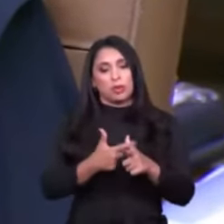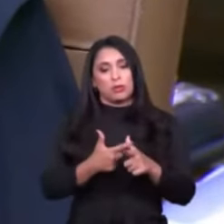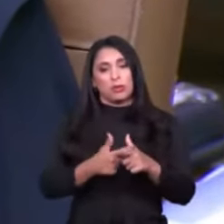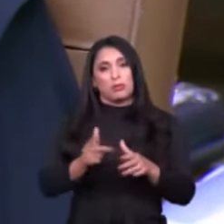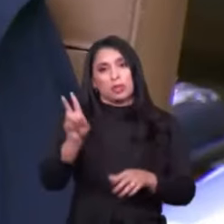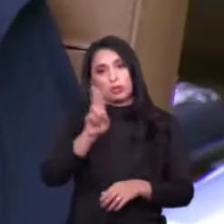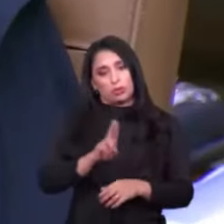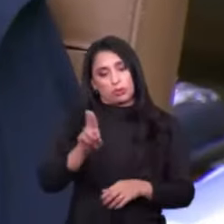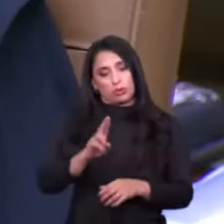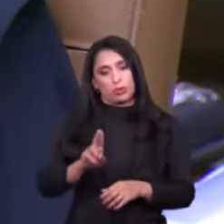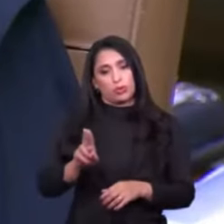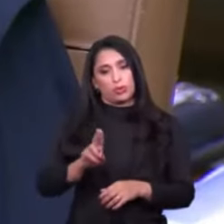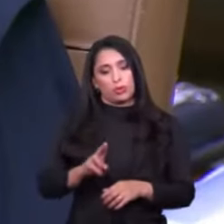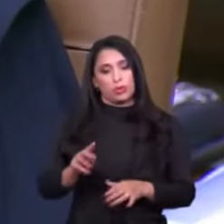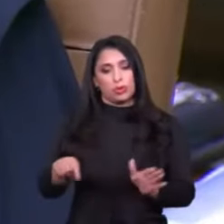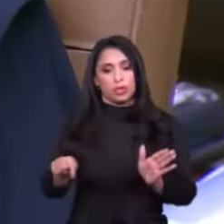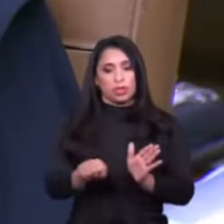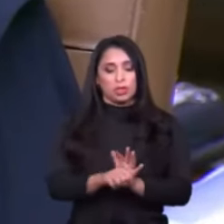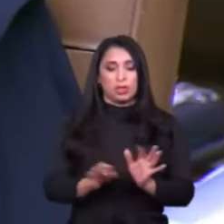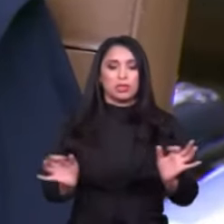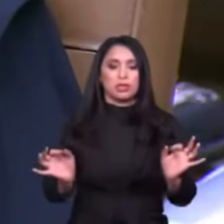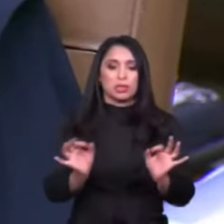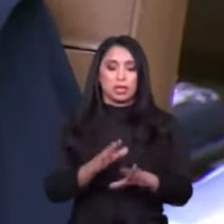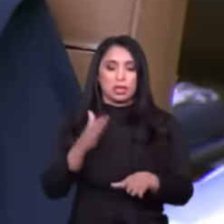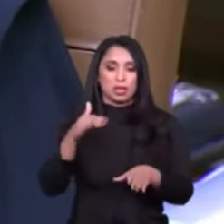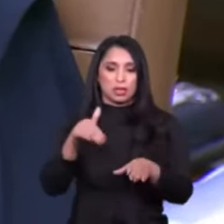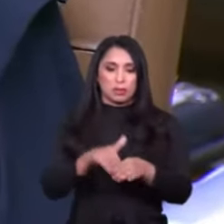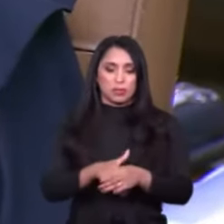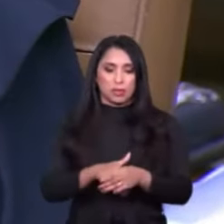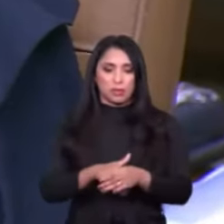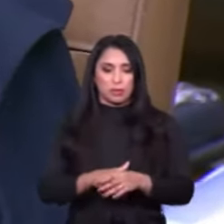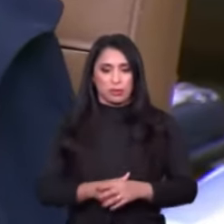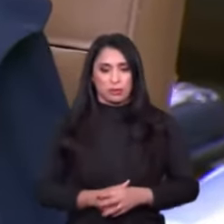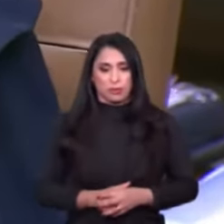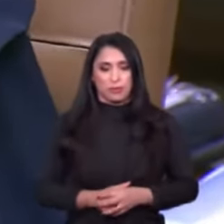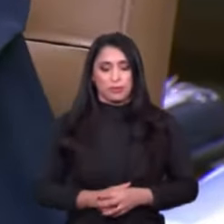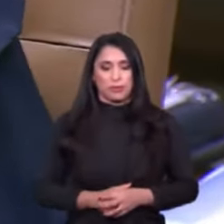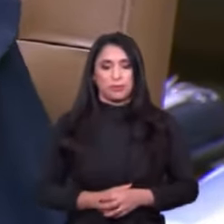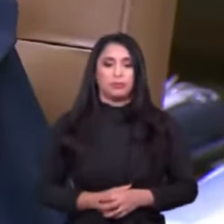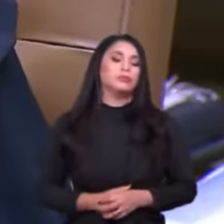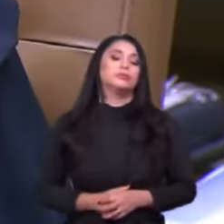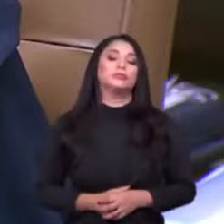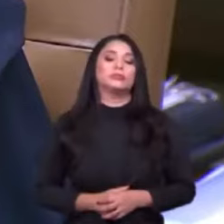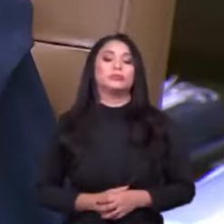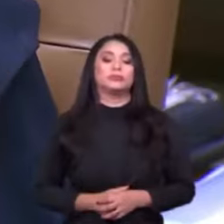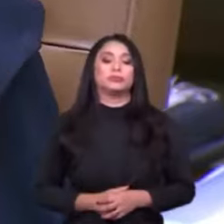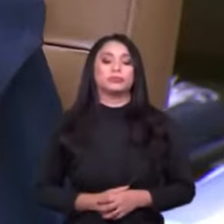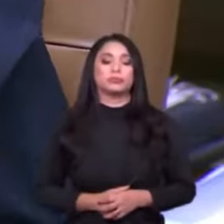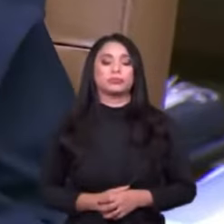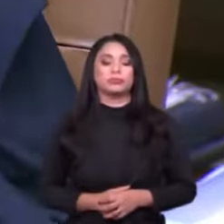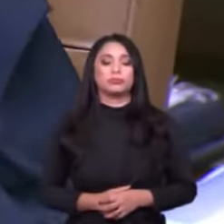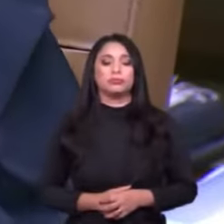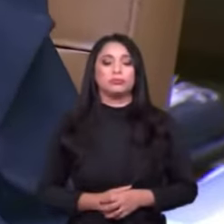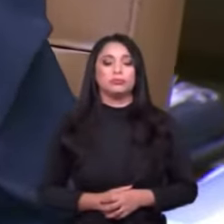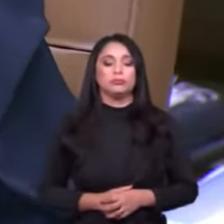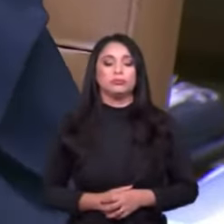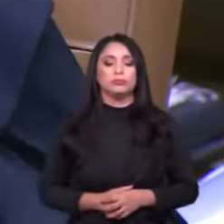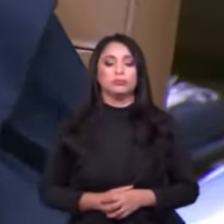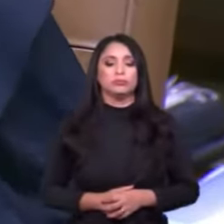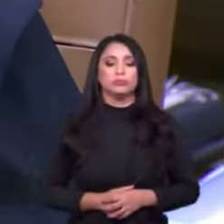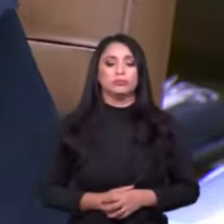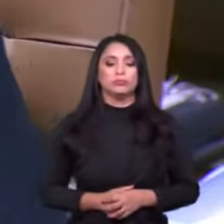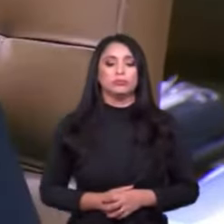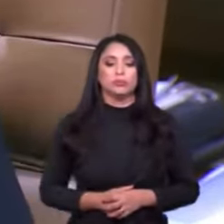drogas. Presidente, já encerrando o meu voto, queria apenas trazer um pouco da